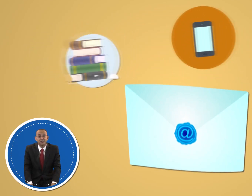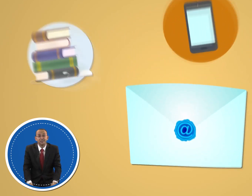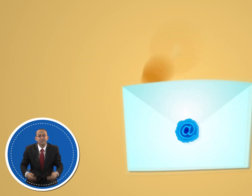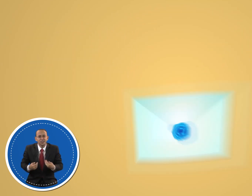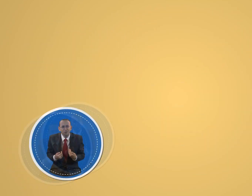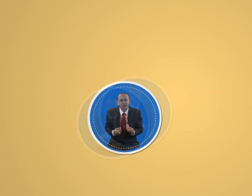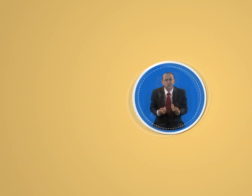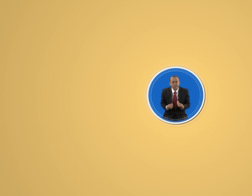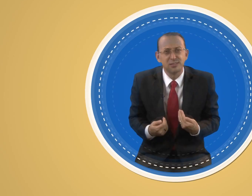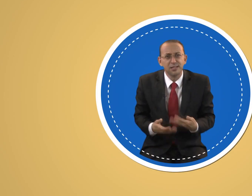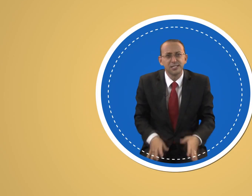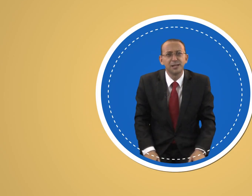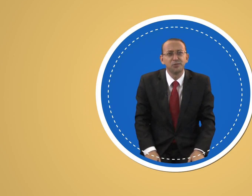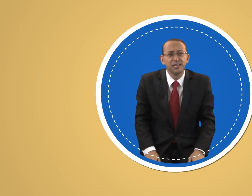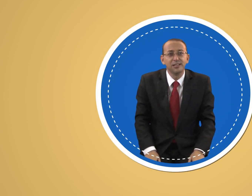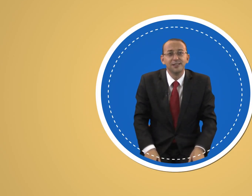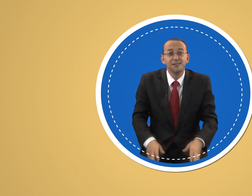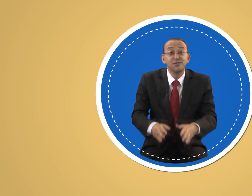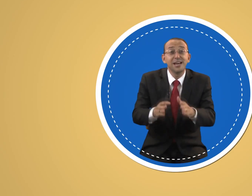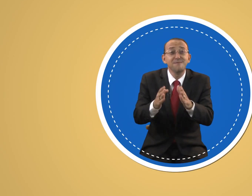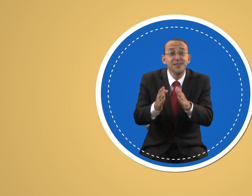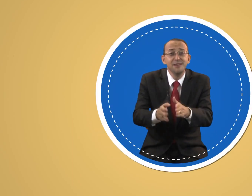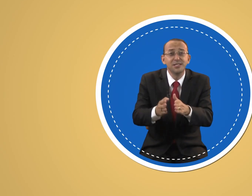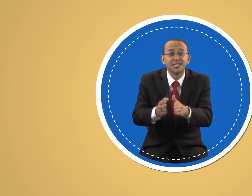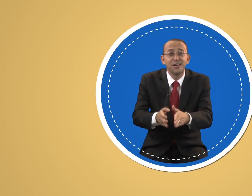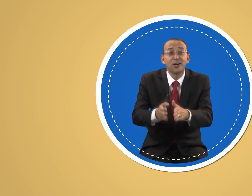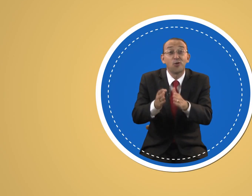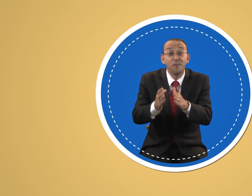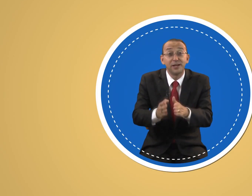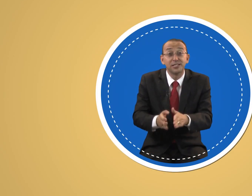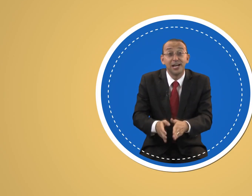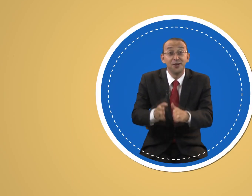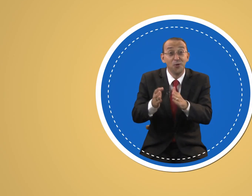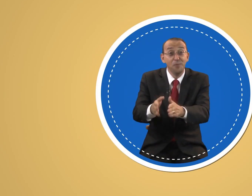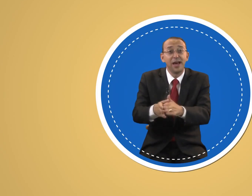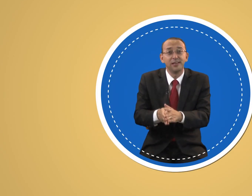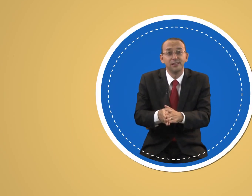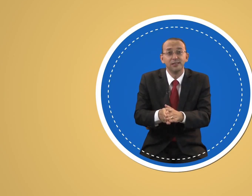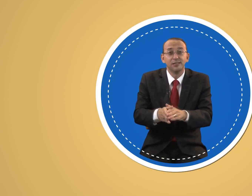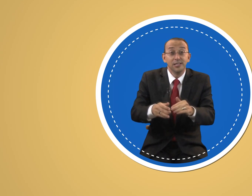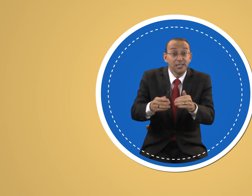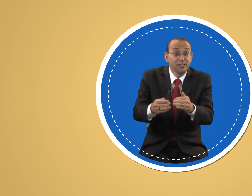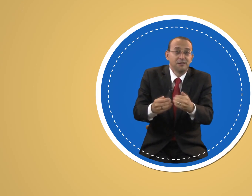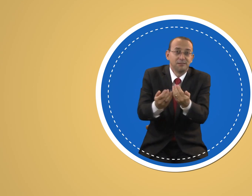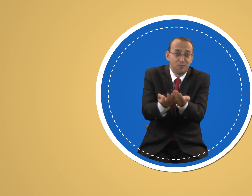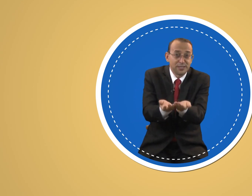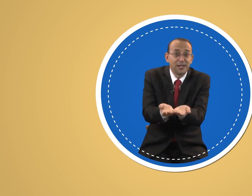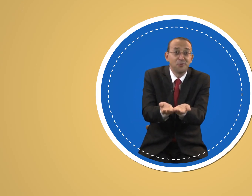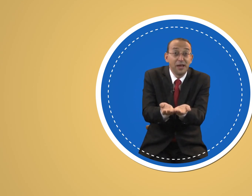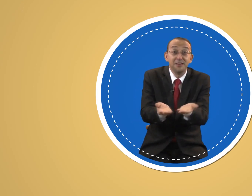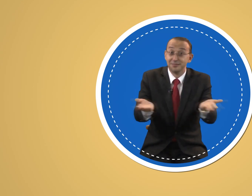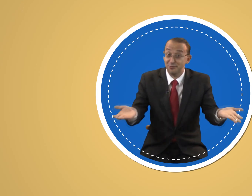felicidade e eu faço isso sabe por quê Porque a minha missão é compartilhar o bem e